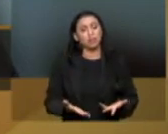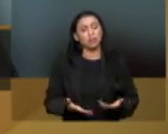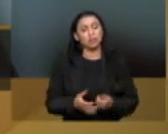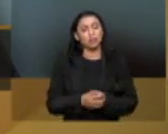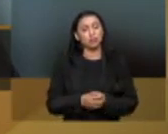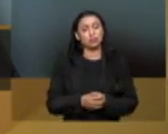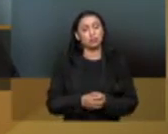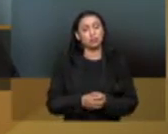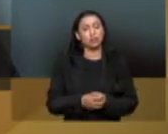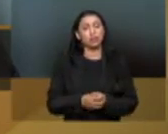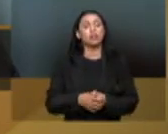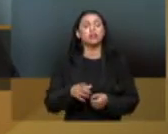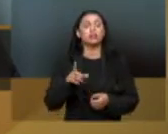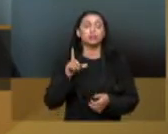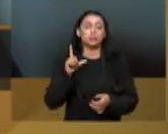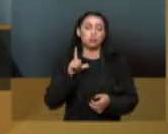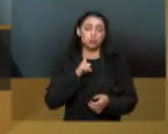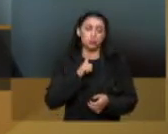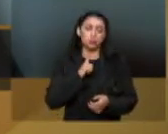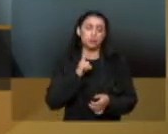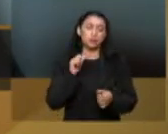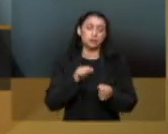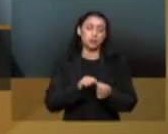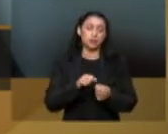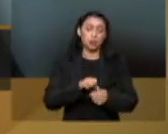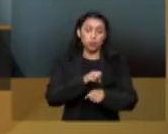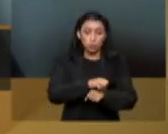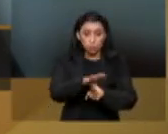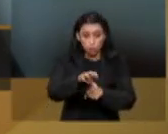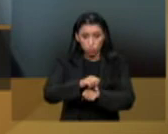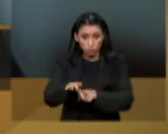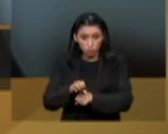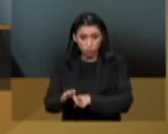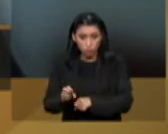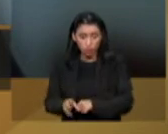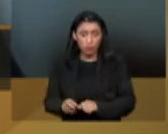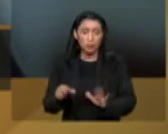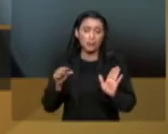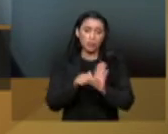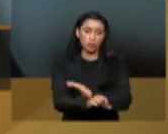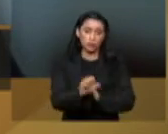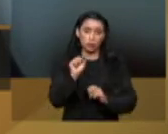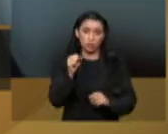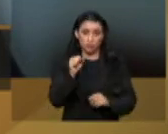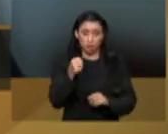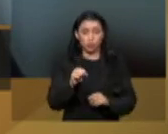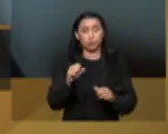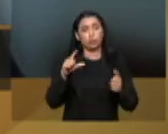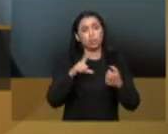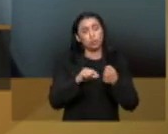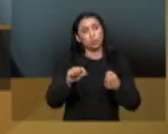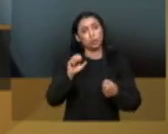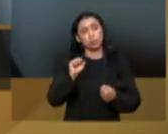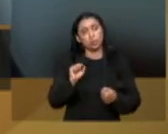daqueles estabelecidos para o distribuidor. Parágrafo 8º do artigo 5º da Lei